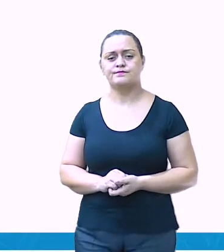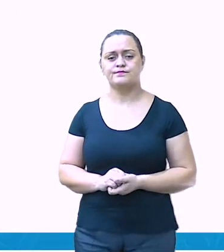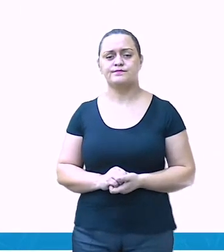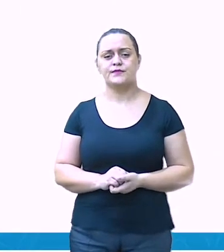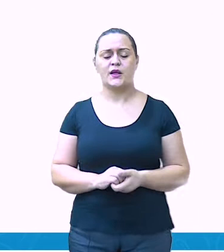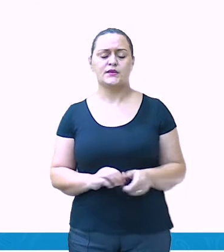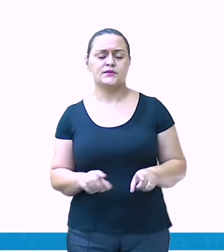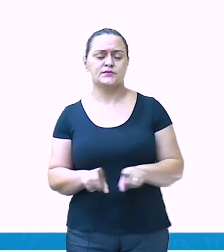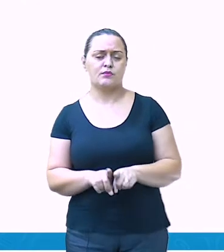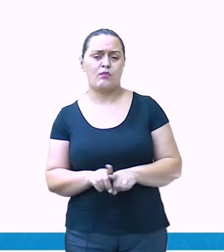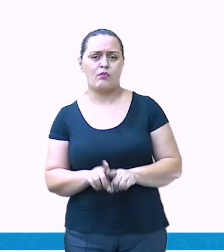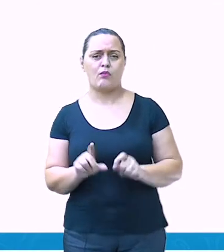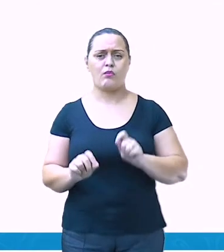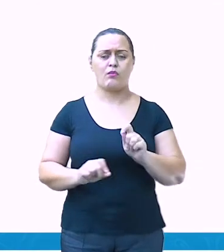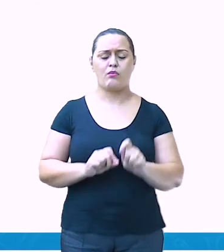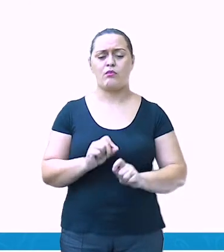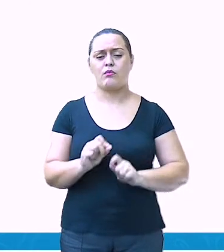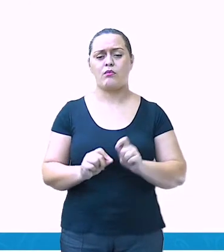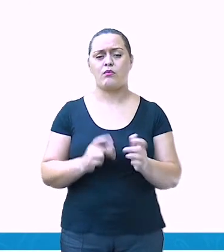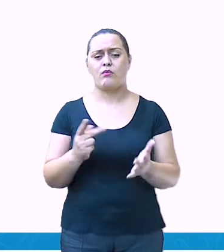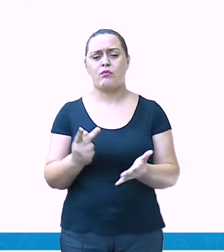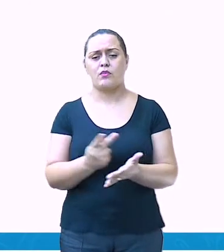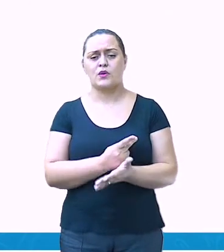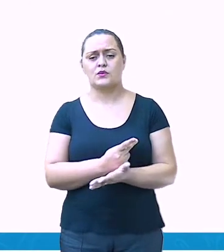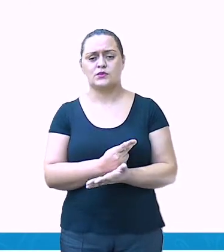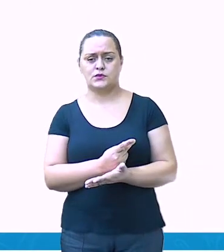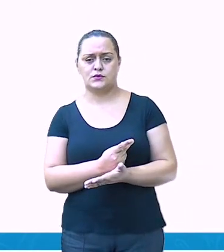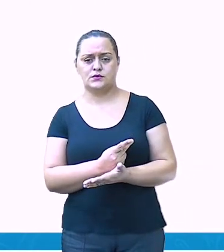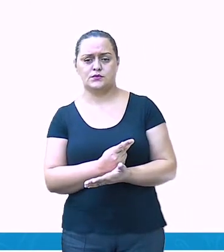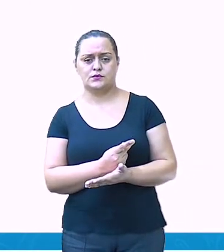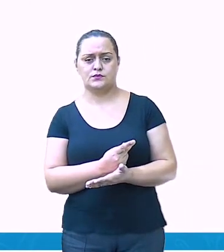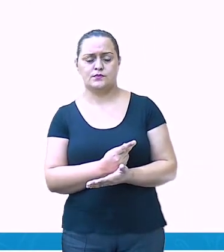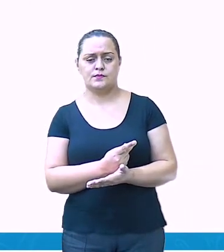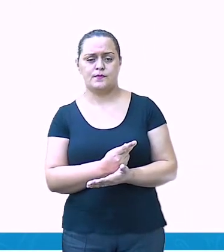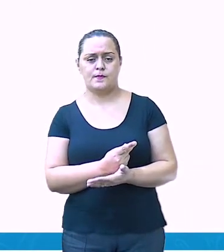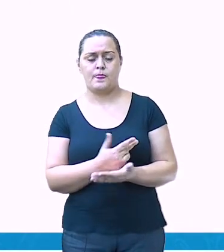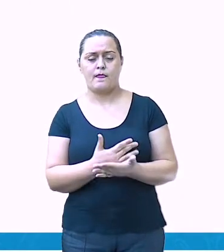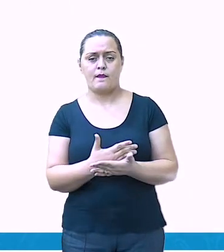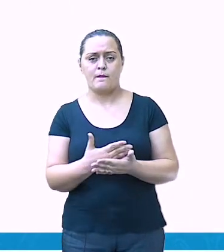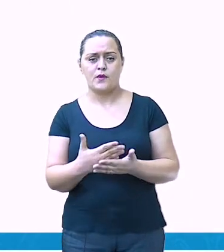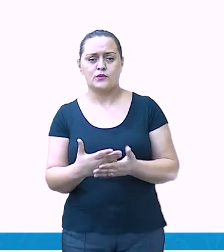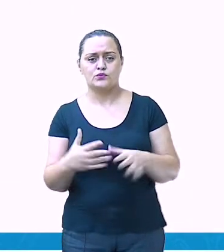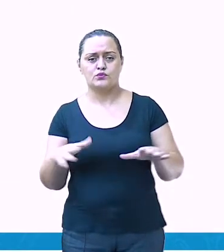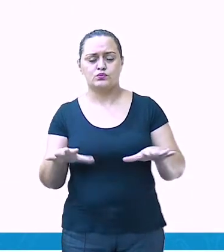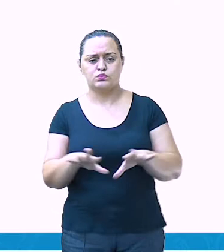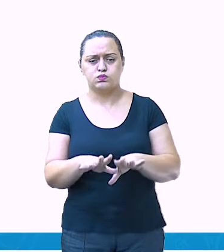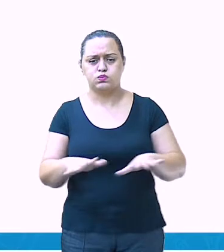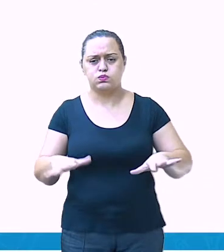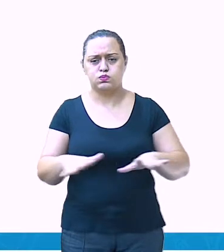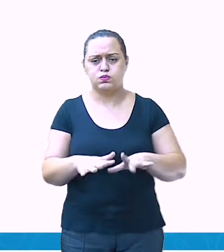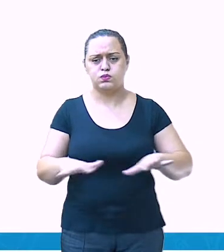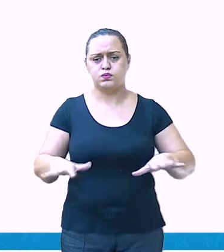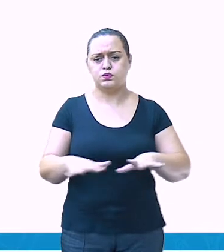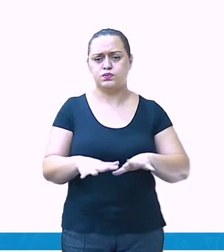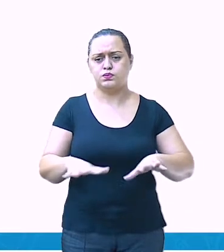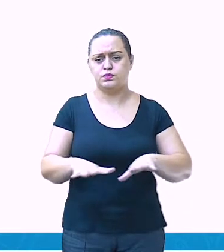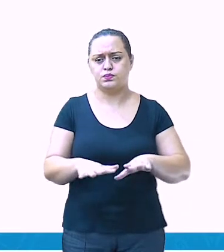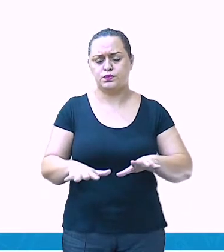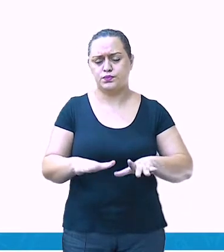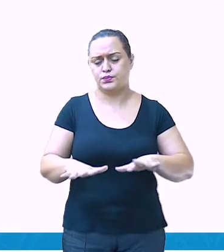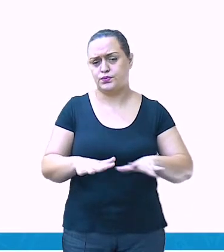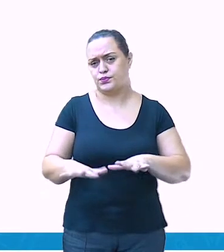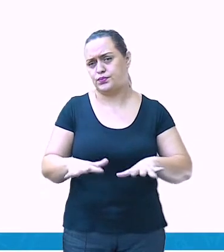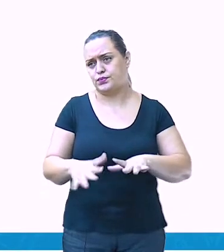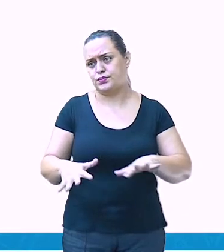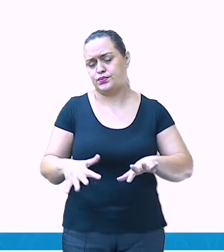fazendo com que haja uma onda que caminha, chegando